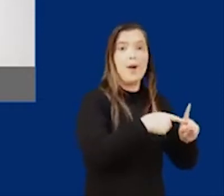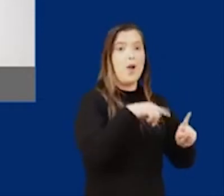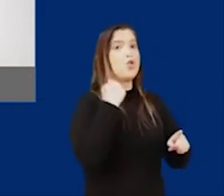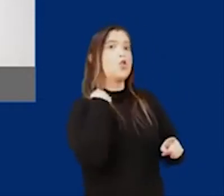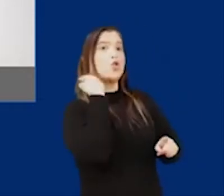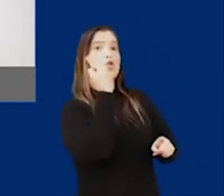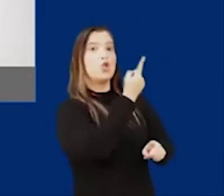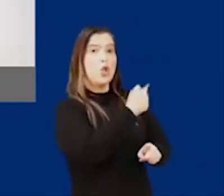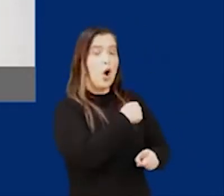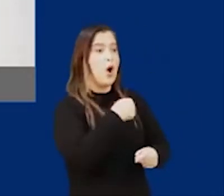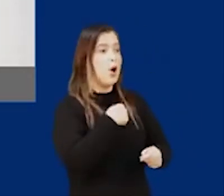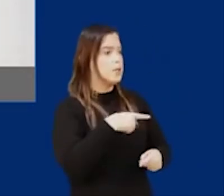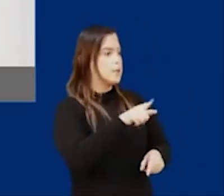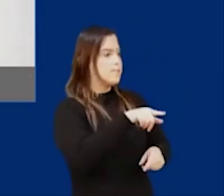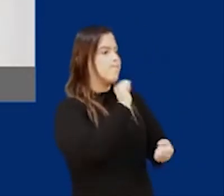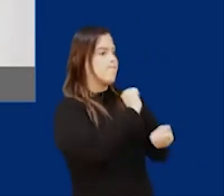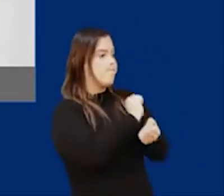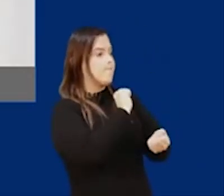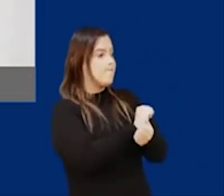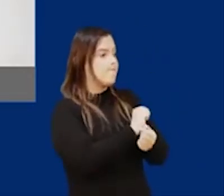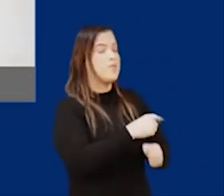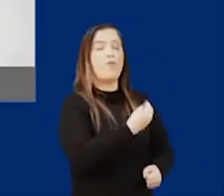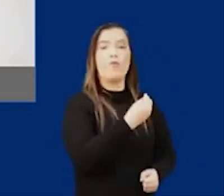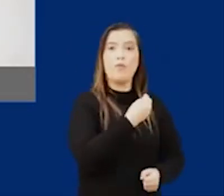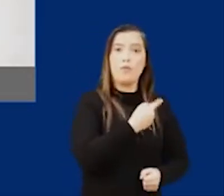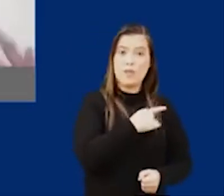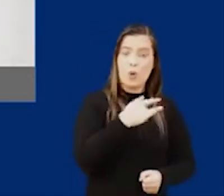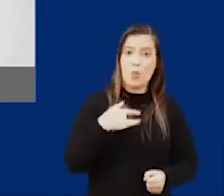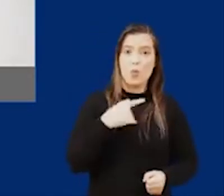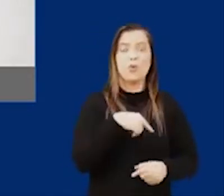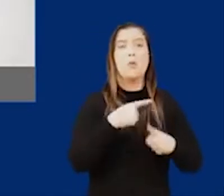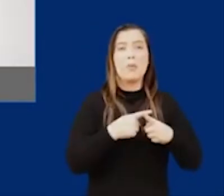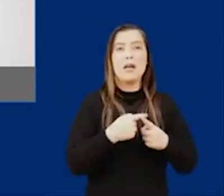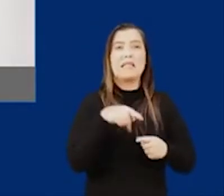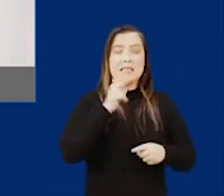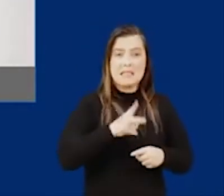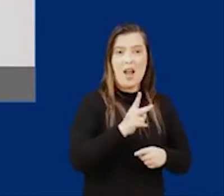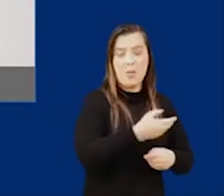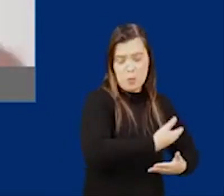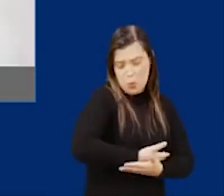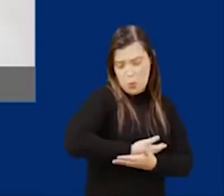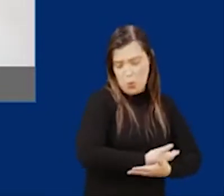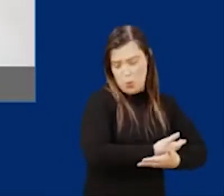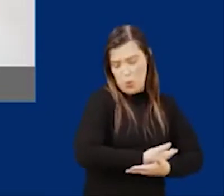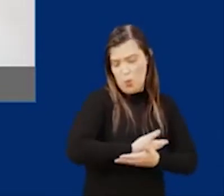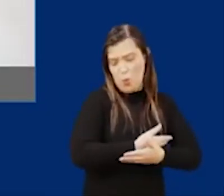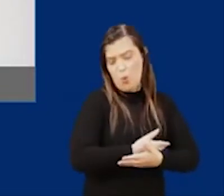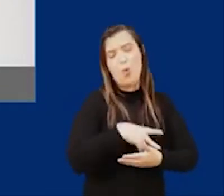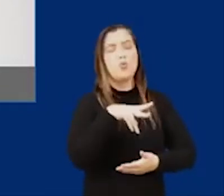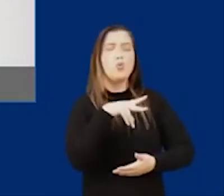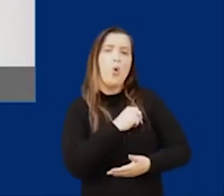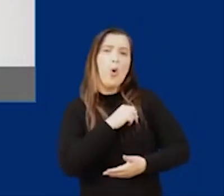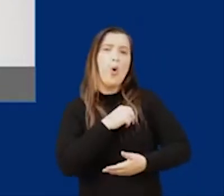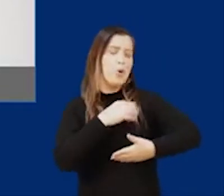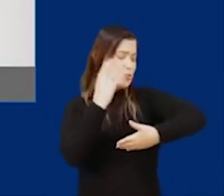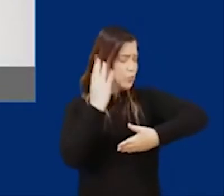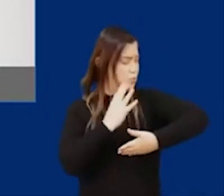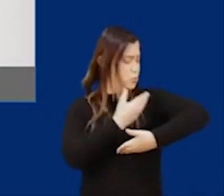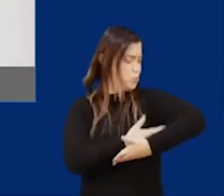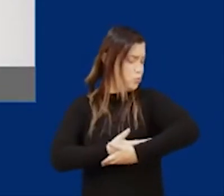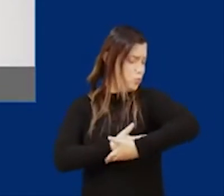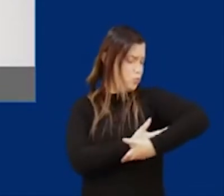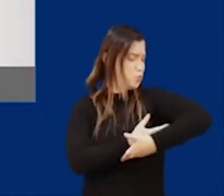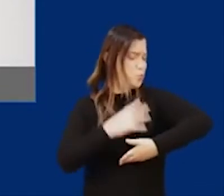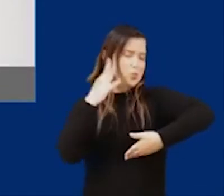né, vida e saúde, porque sempre que tem um bebê próximo a nós, todo mundo fica iluminado, né,